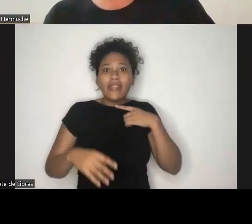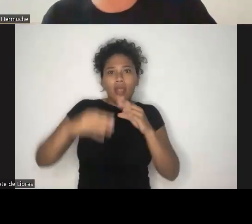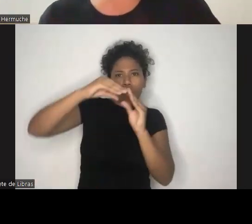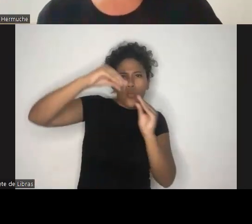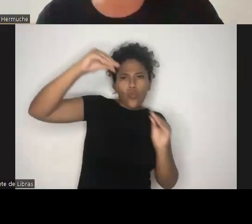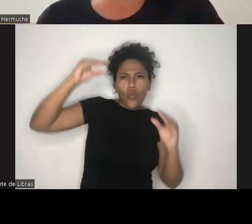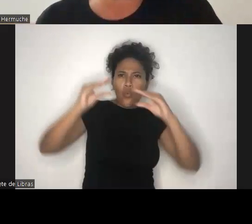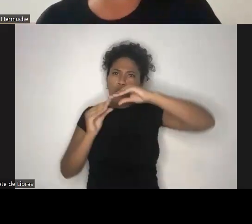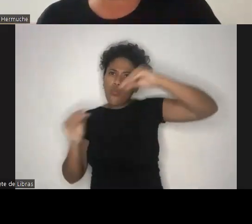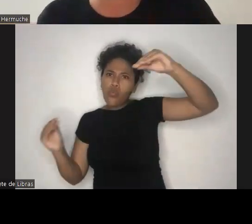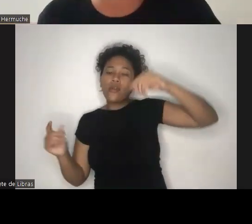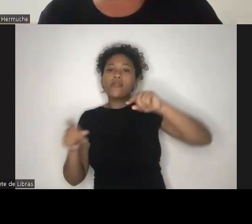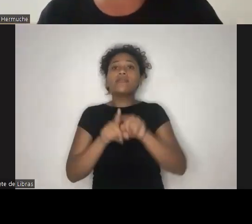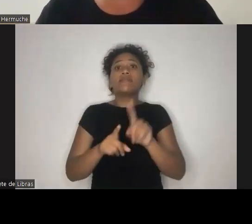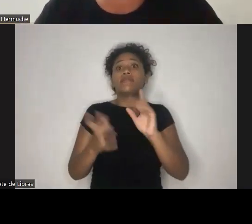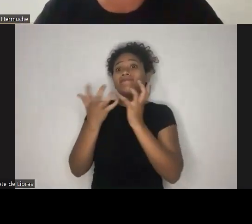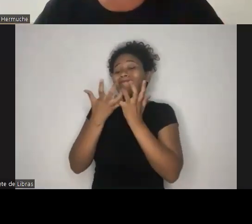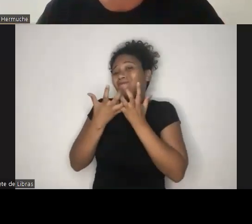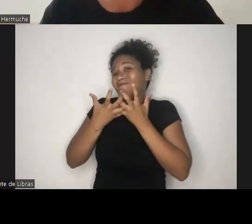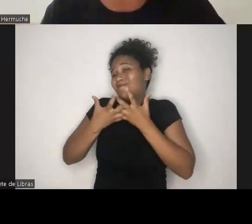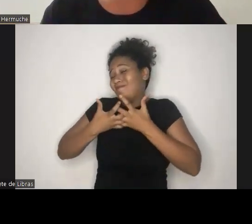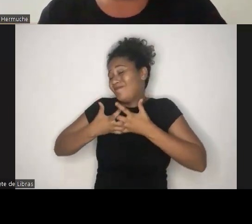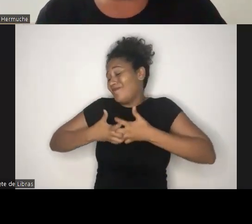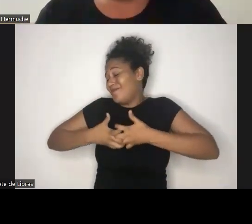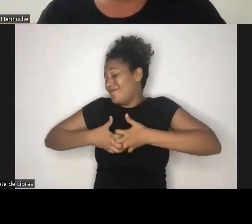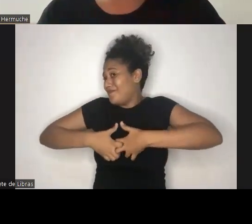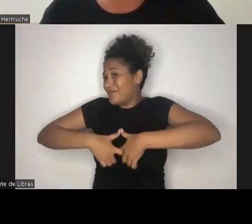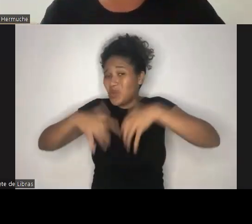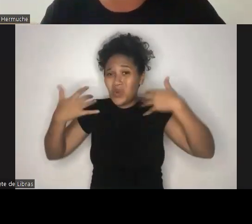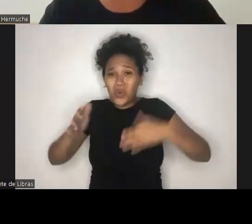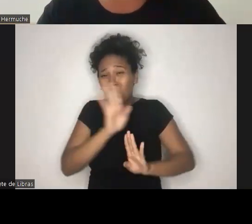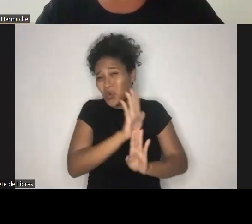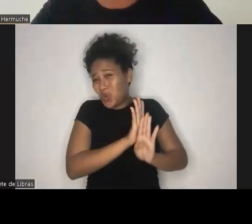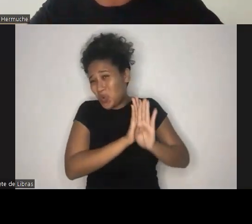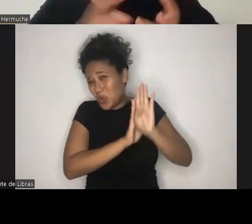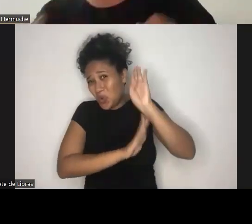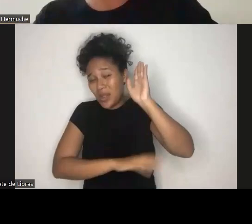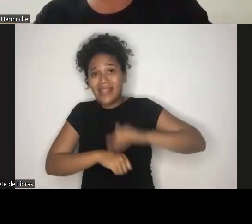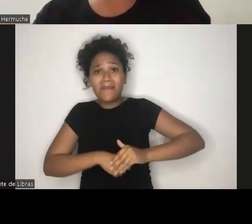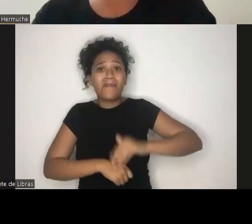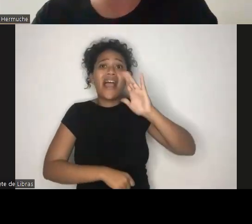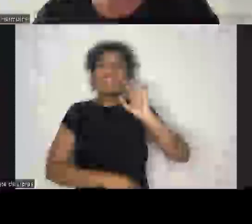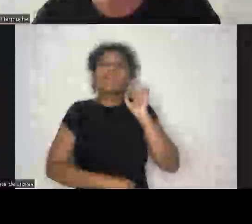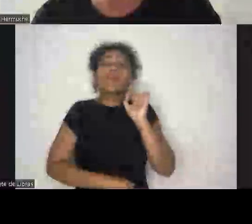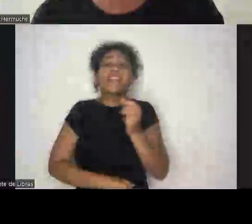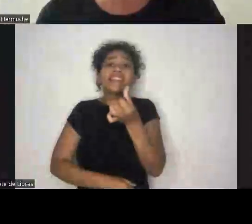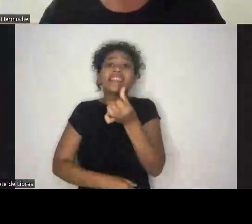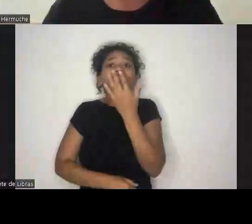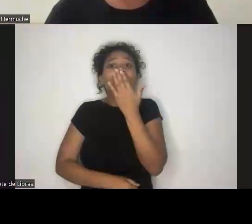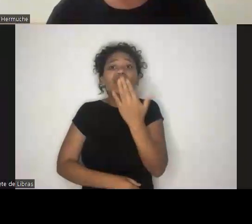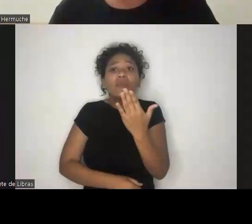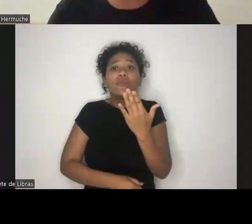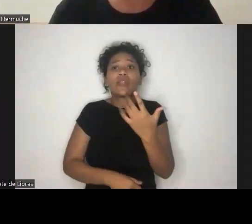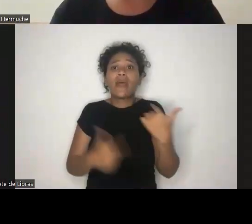tá falando de um nível de complexidade de execução altíssimo que tem mais de seis tipos de frentes de trabalho